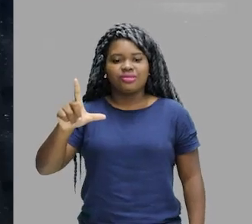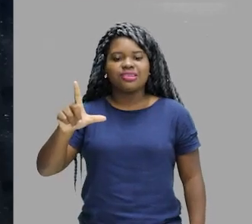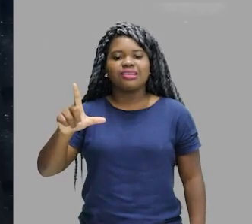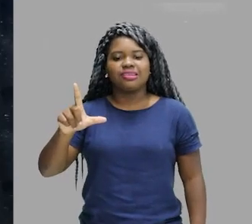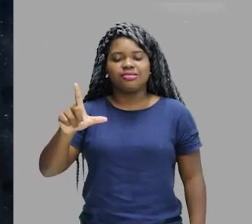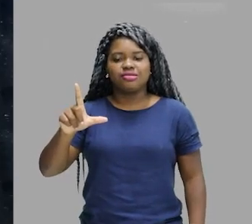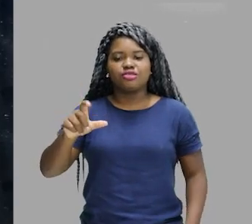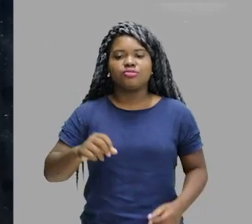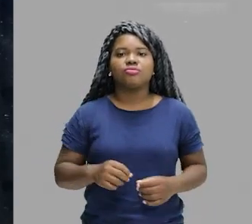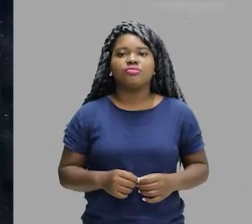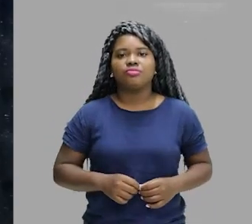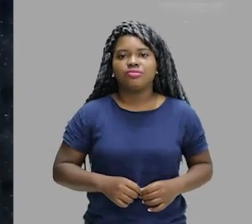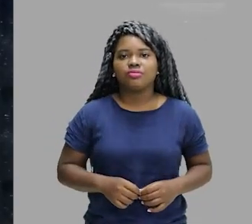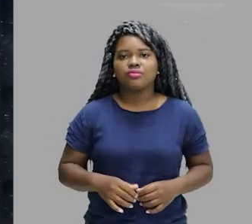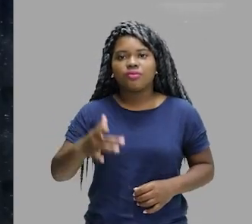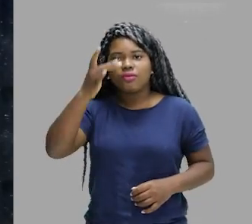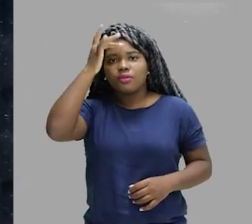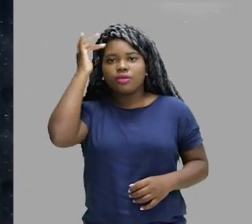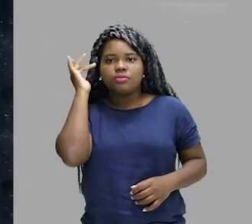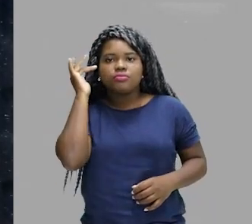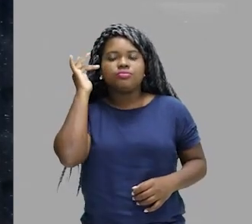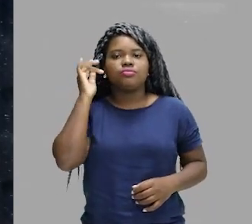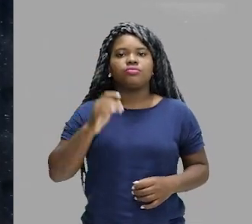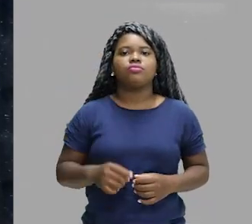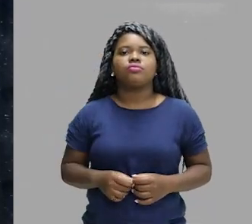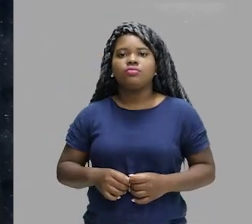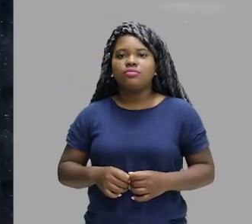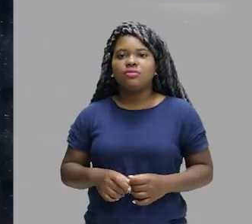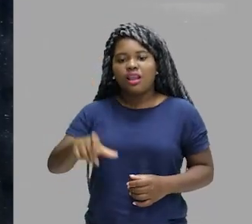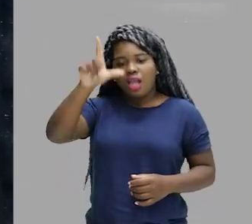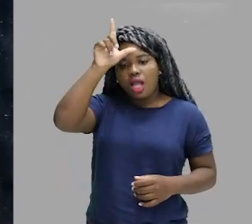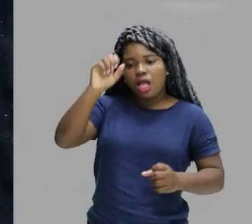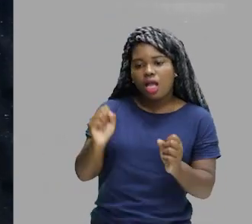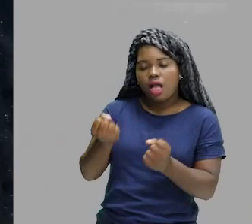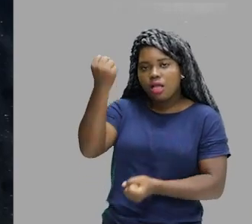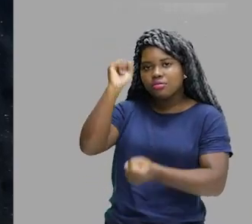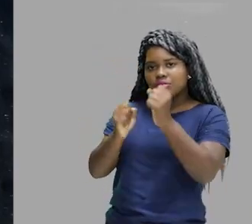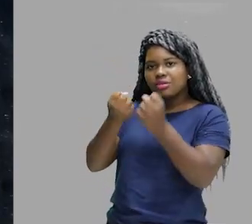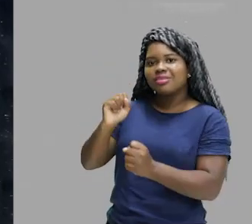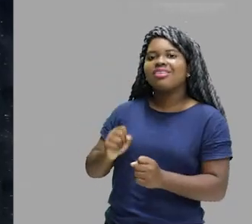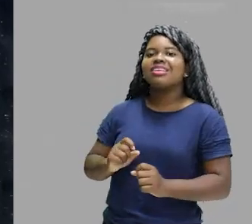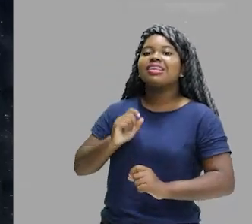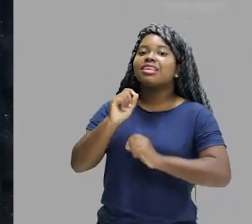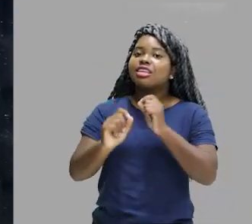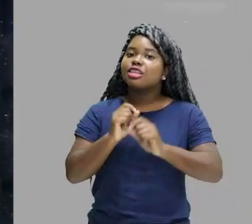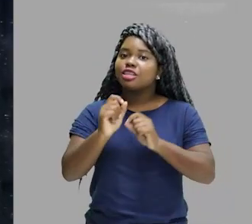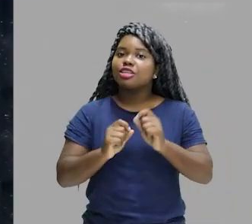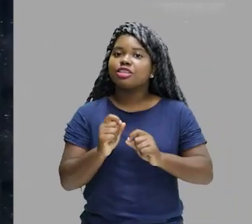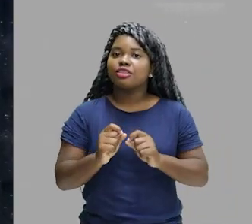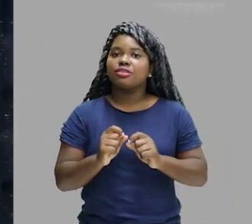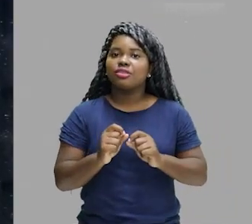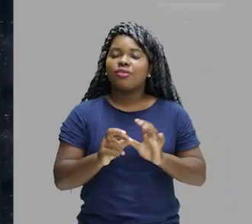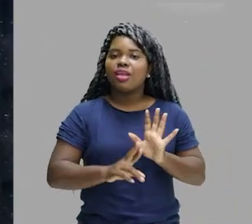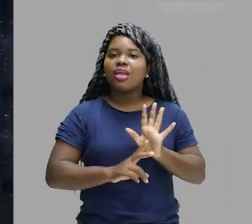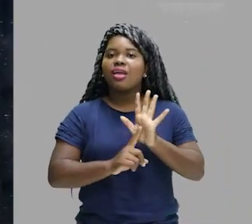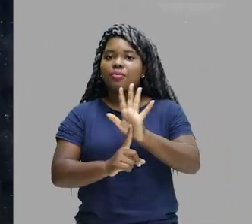ricos industriais, ricos donos de fábricas, queriam provar que o ferro podia alcançar